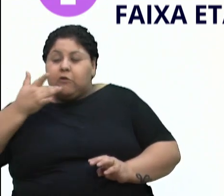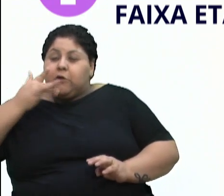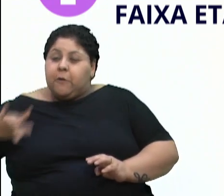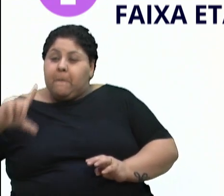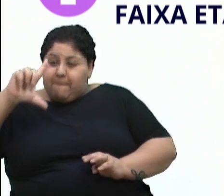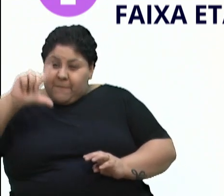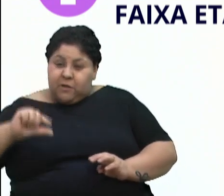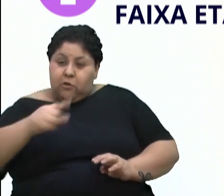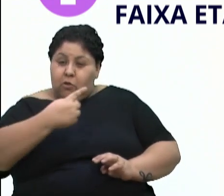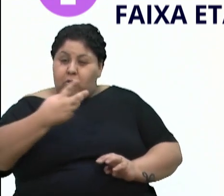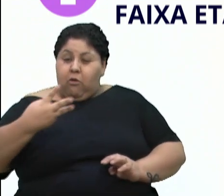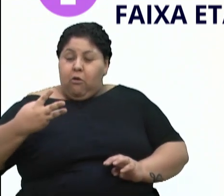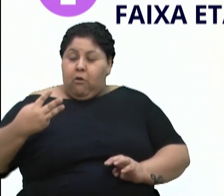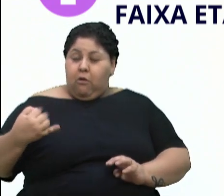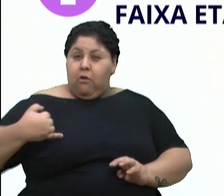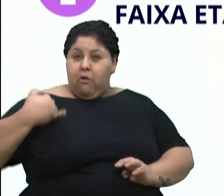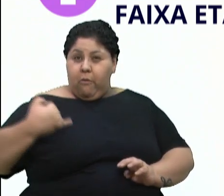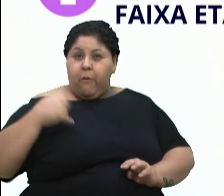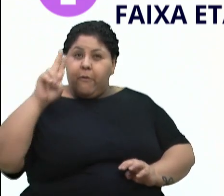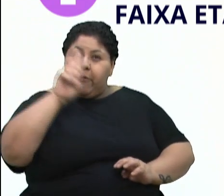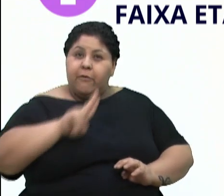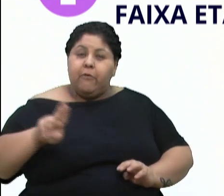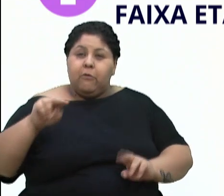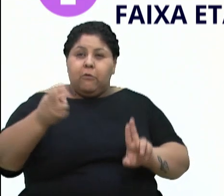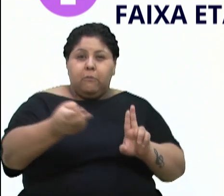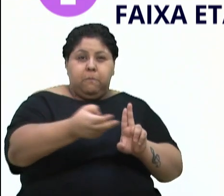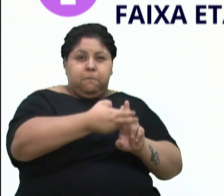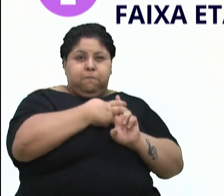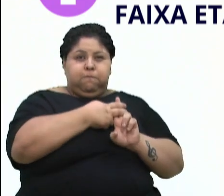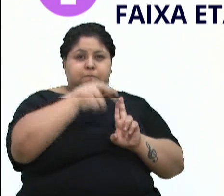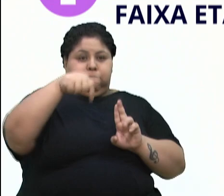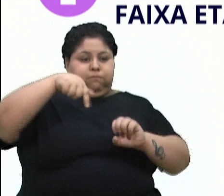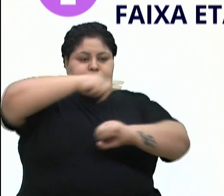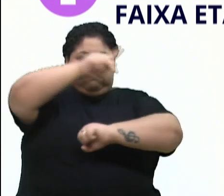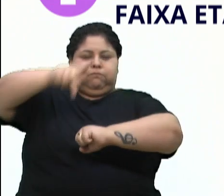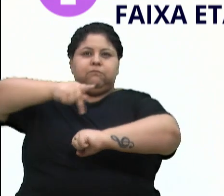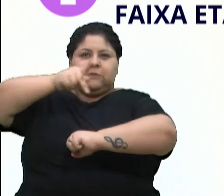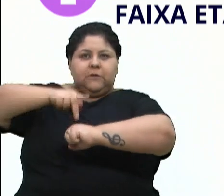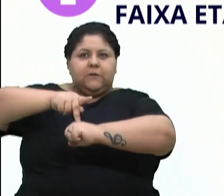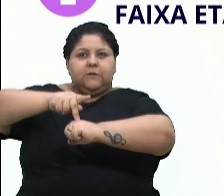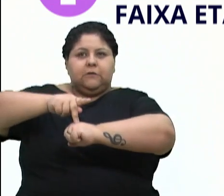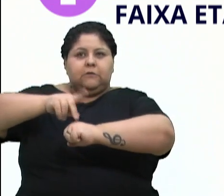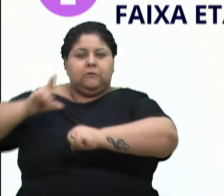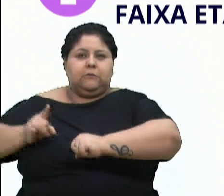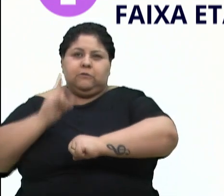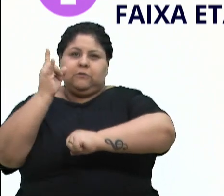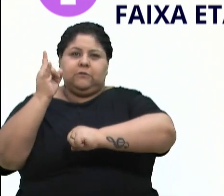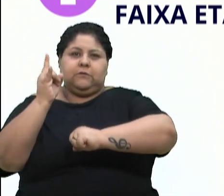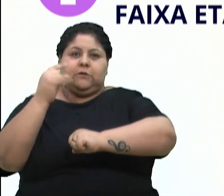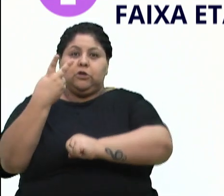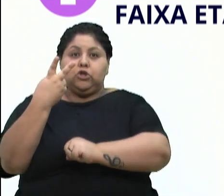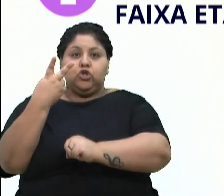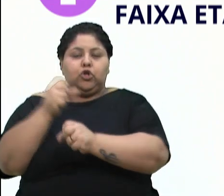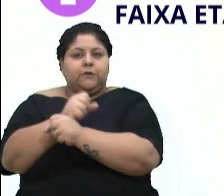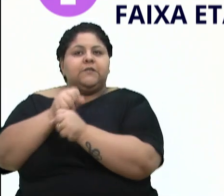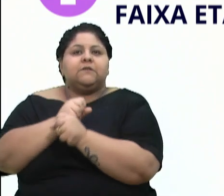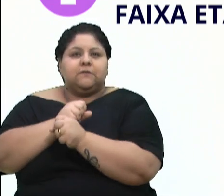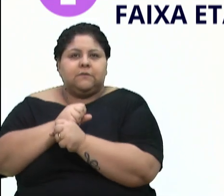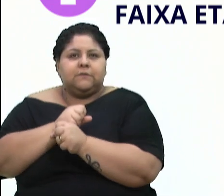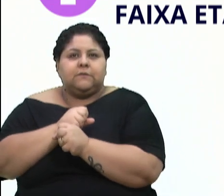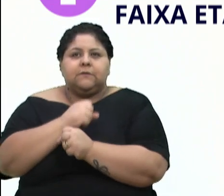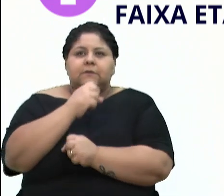anos utilizaram o SUS no nosso país nesses últimos 2 anos. E